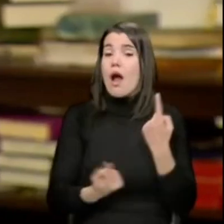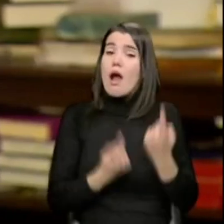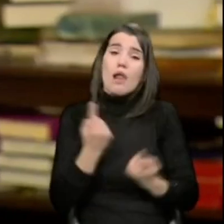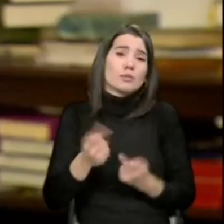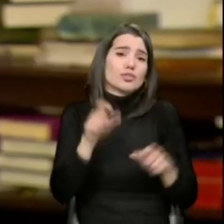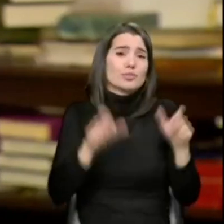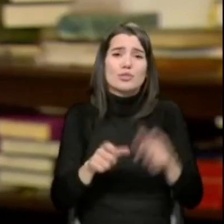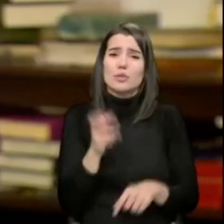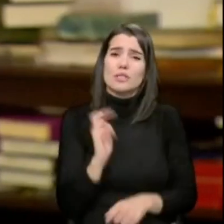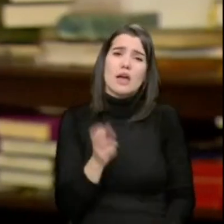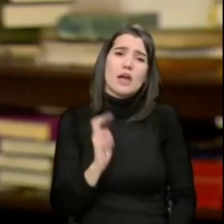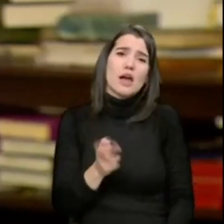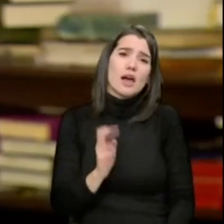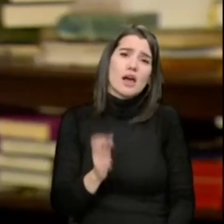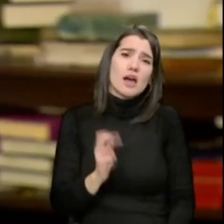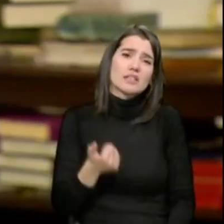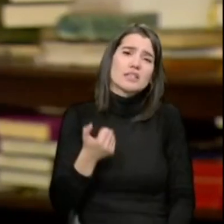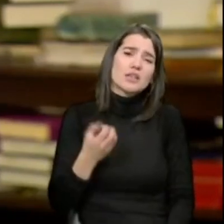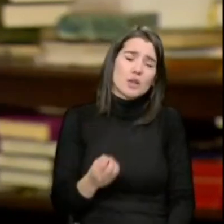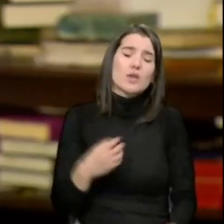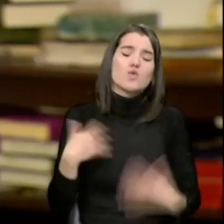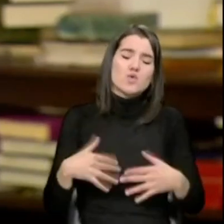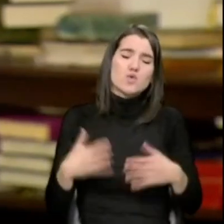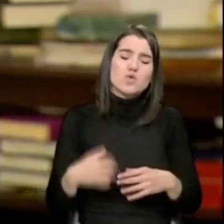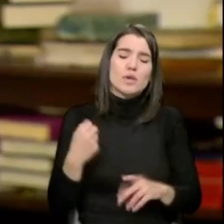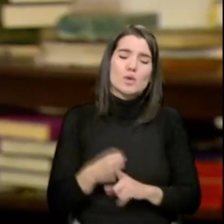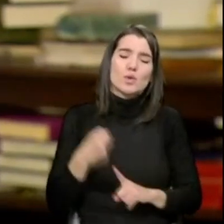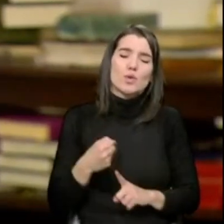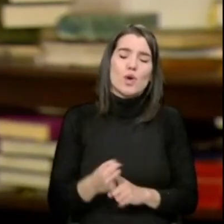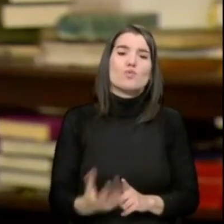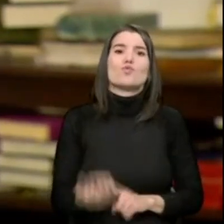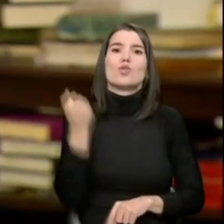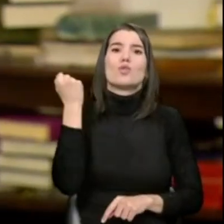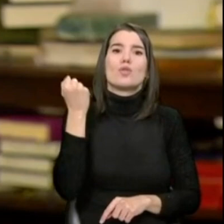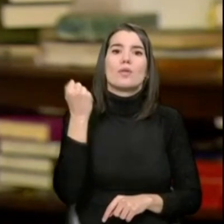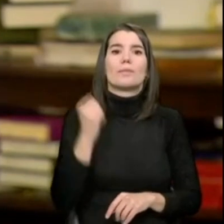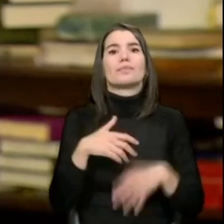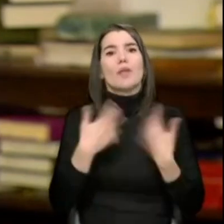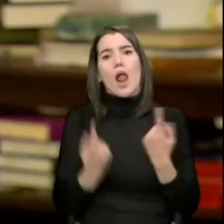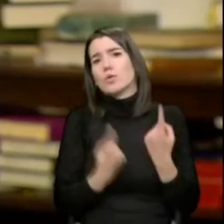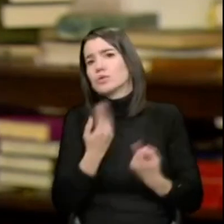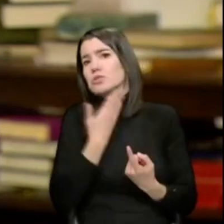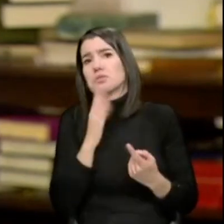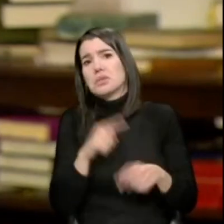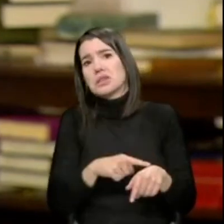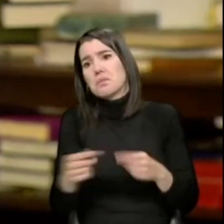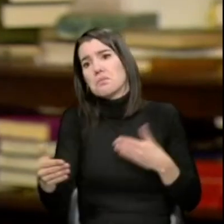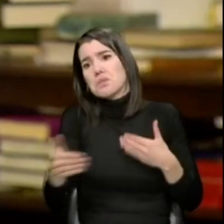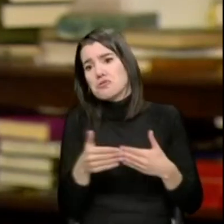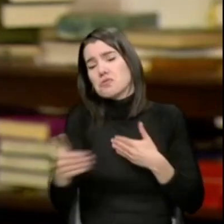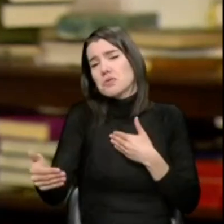vida, há quem chega lá mais rápido, há quem chega, serve para chegar ao primeiro pilar, que é ele já não se interessa mais pelo mundo,